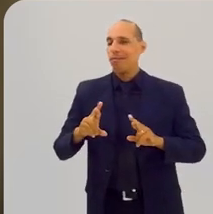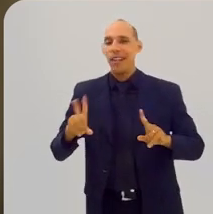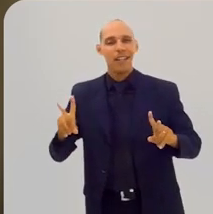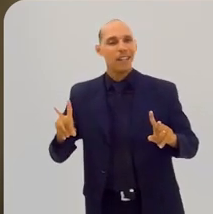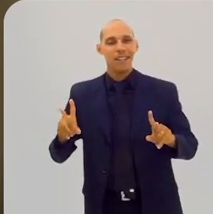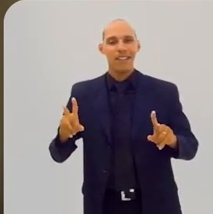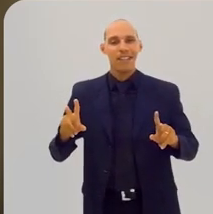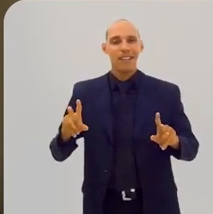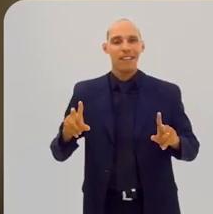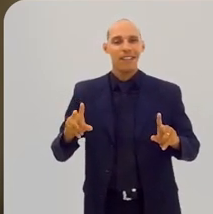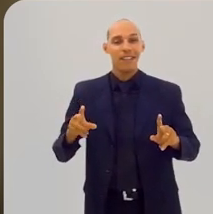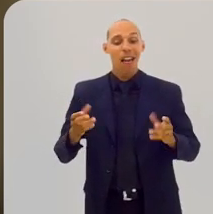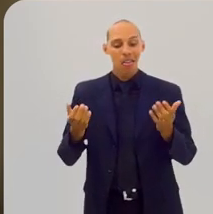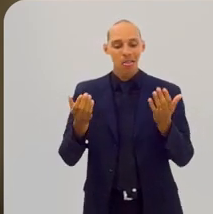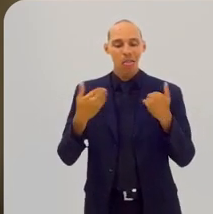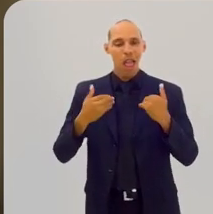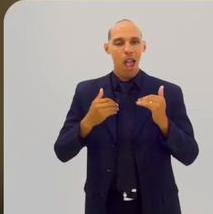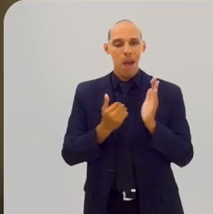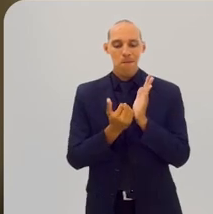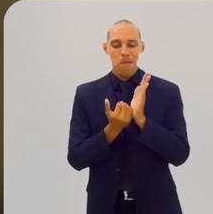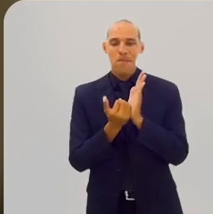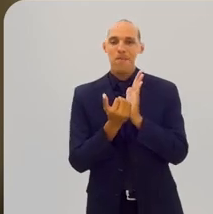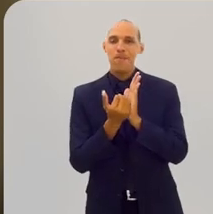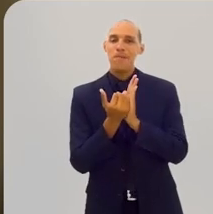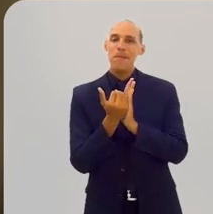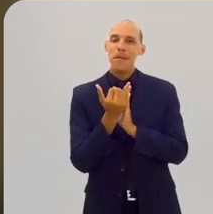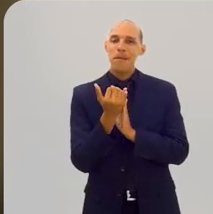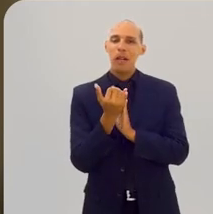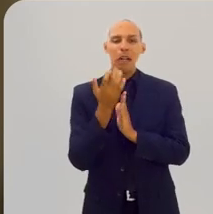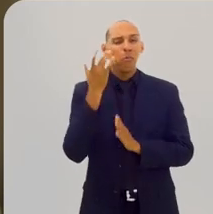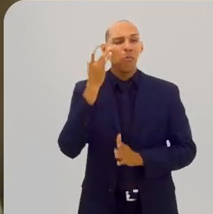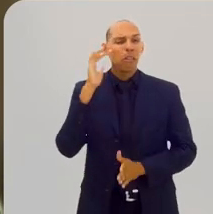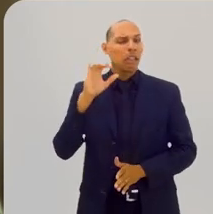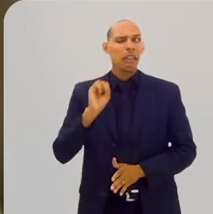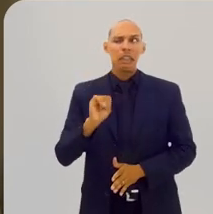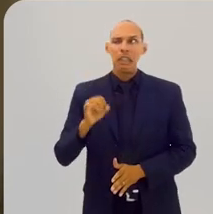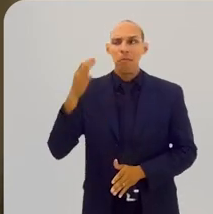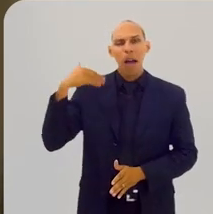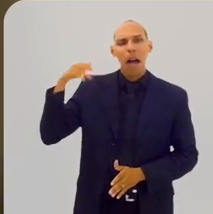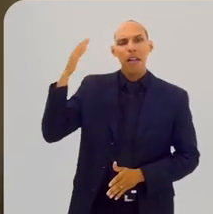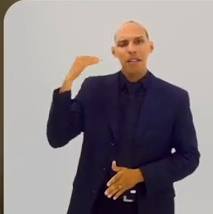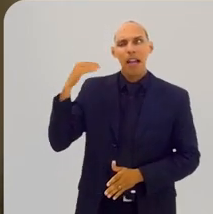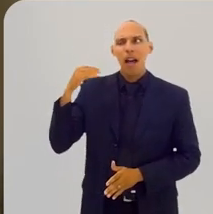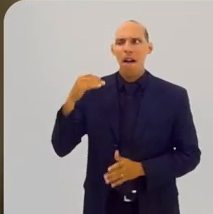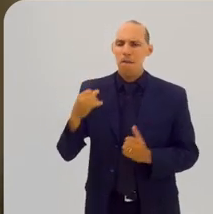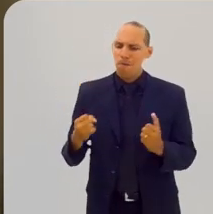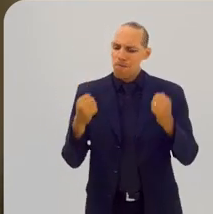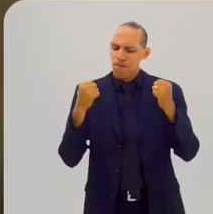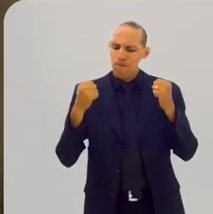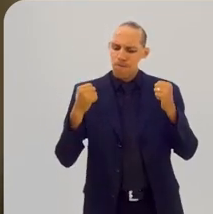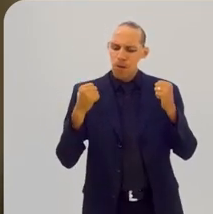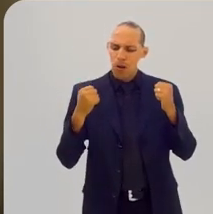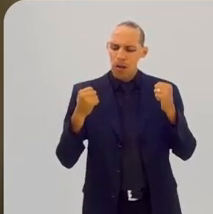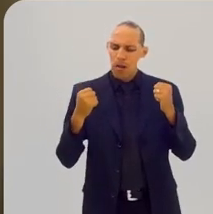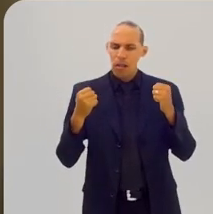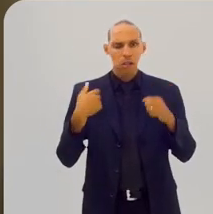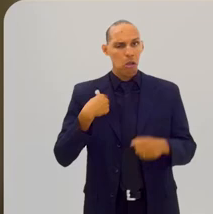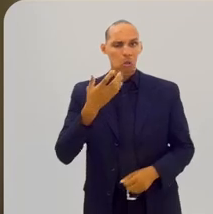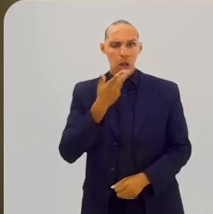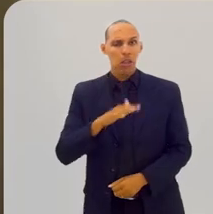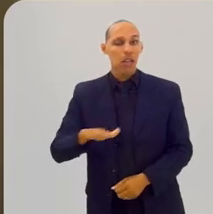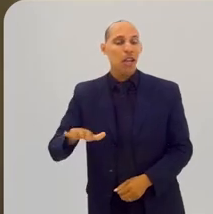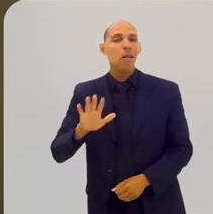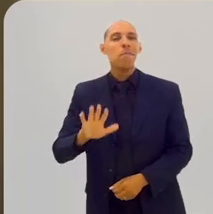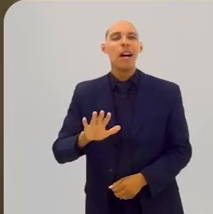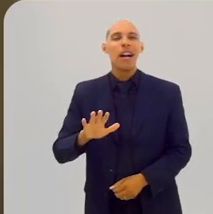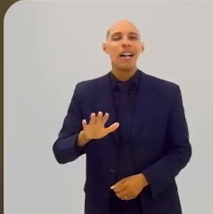foi crescendo comigo na época eu não sei se tinha isso é tão forte quando eu era criança mas foi